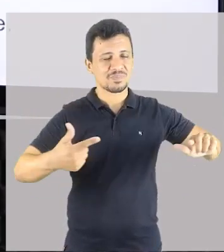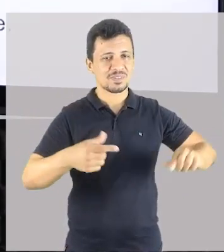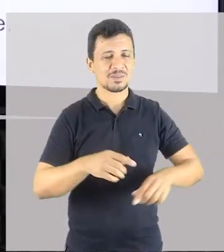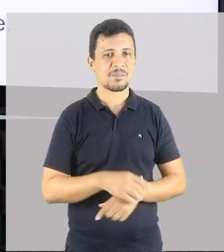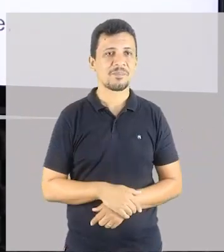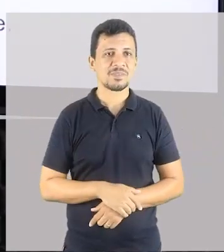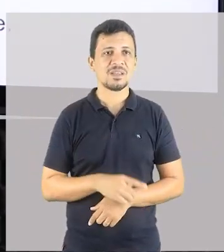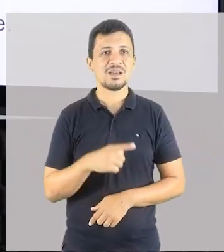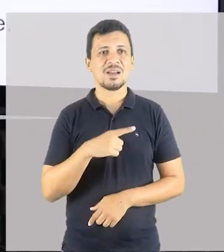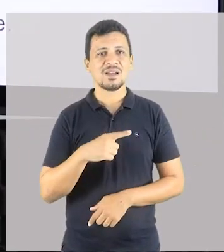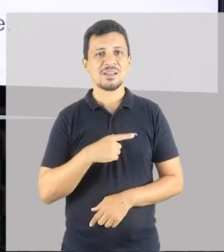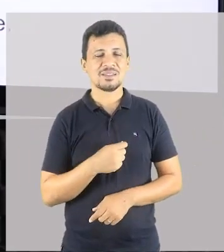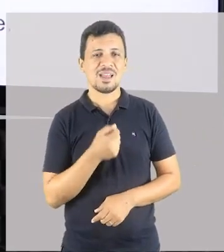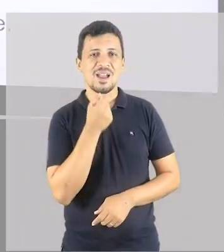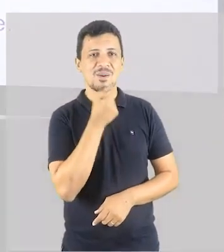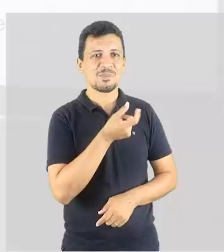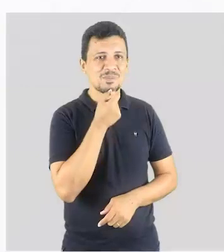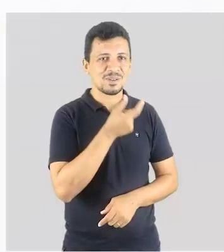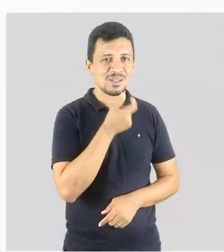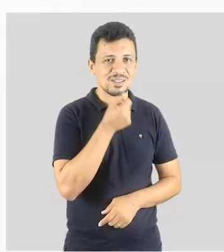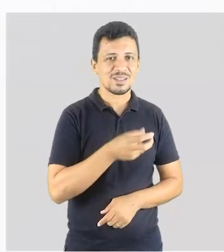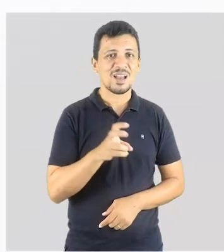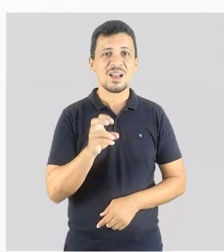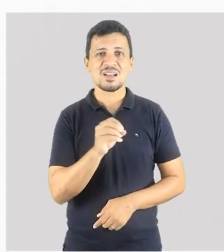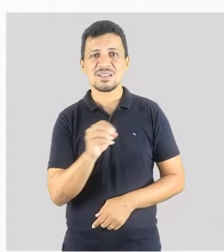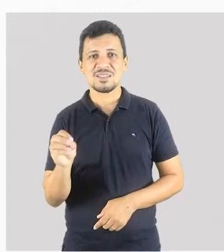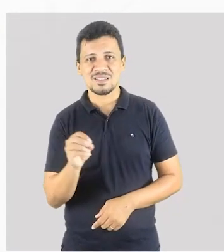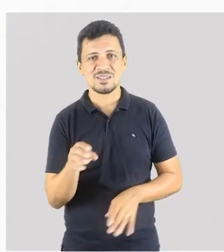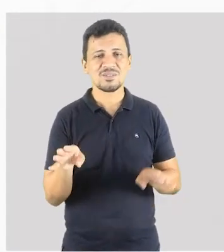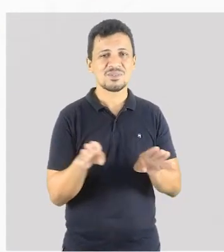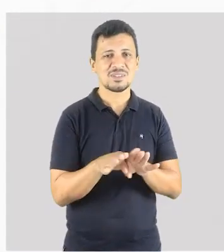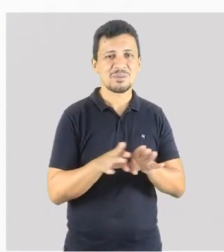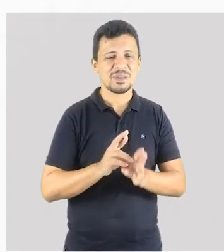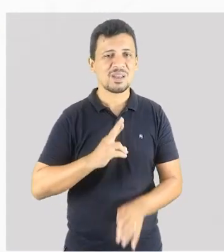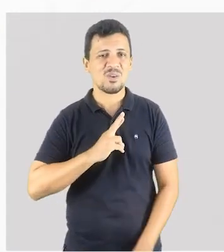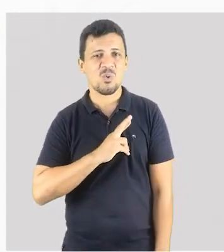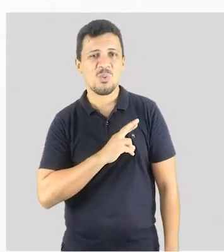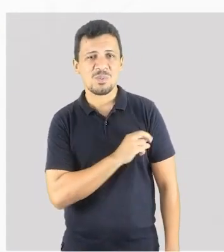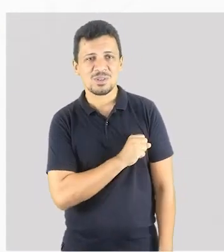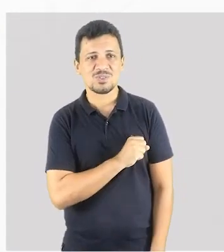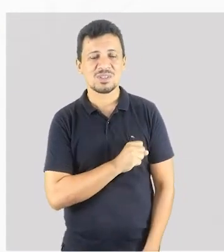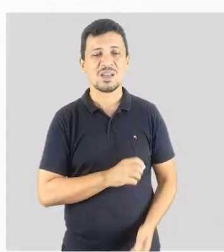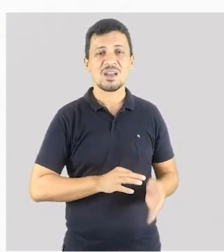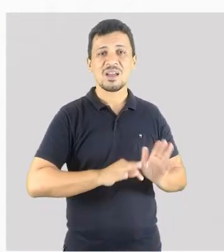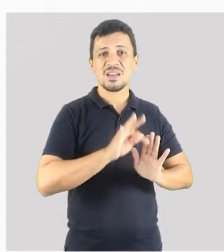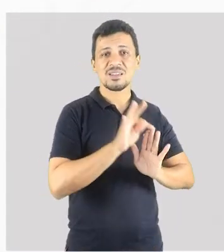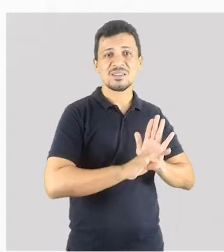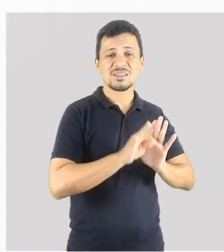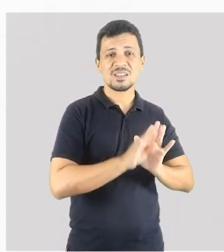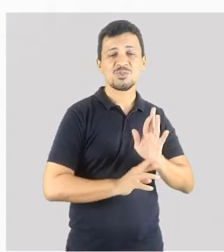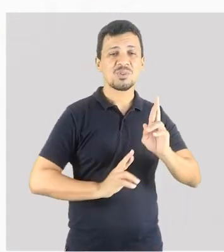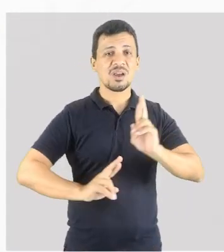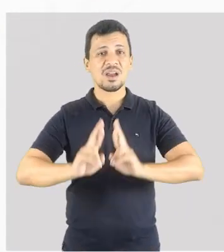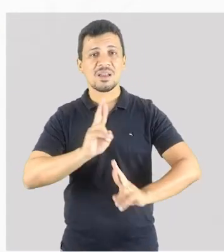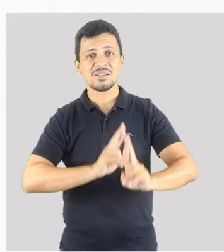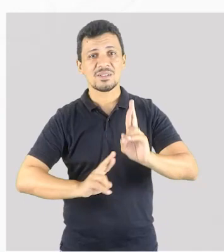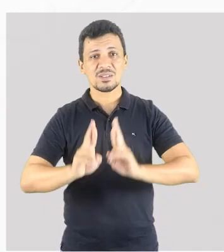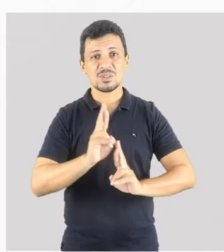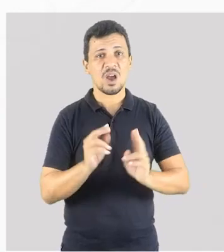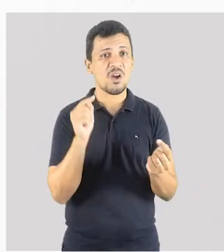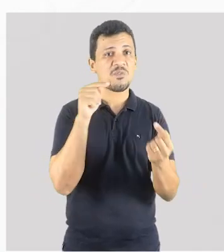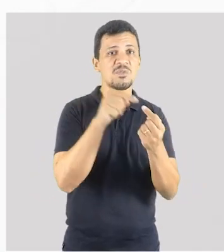temos paródias do quientismo, do romantismo e do parnasianismo. As paródias são textos, são relações intertextuais com